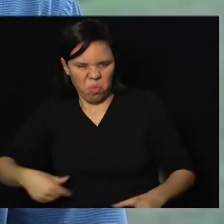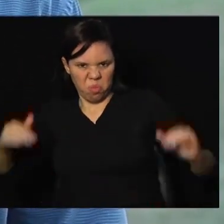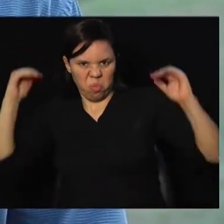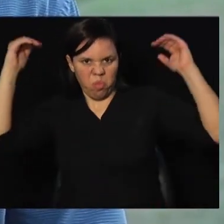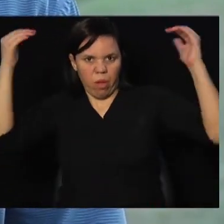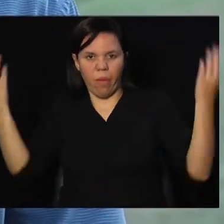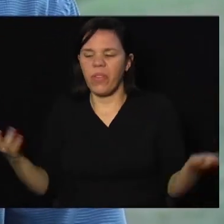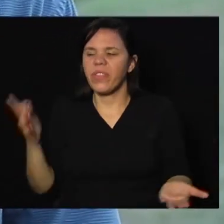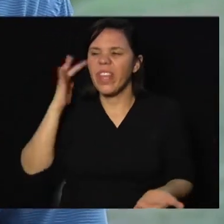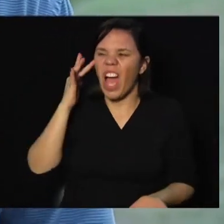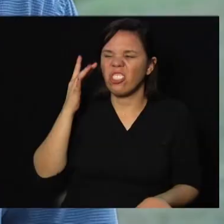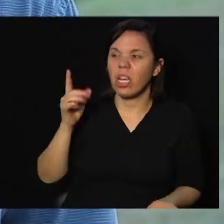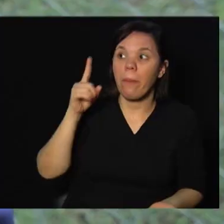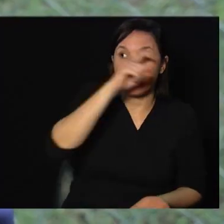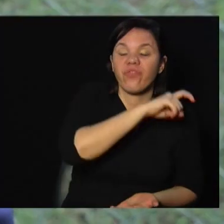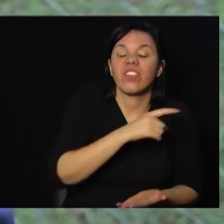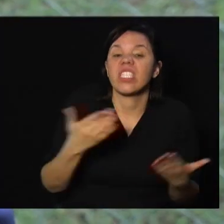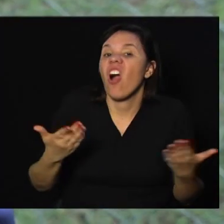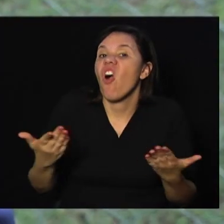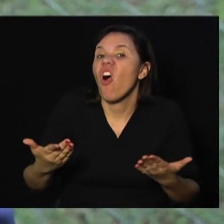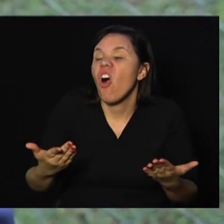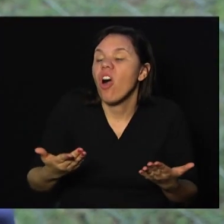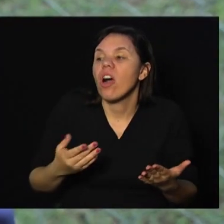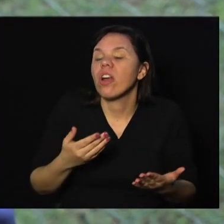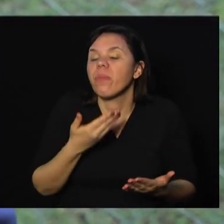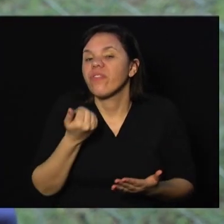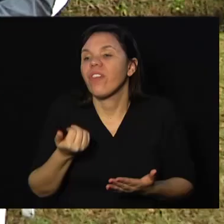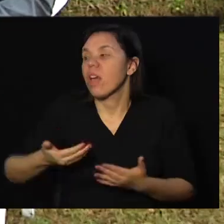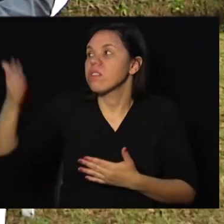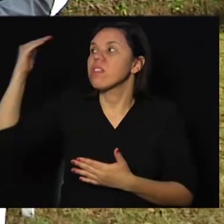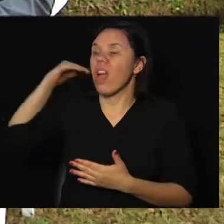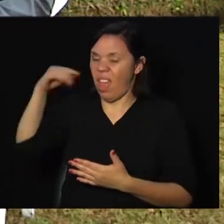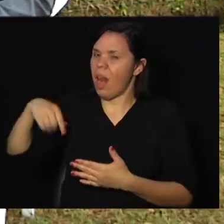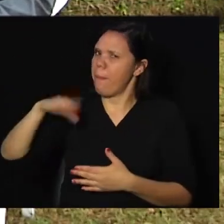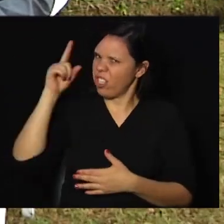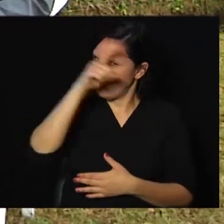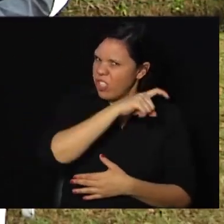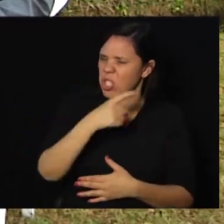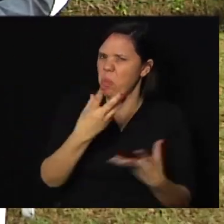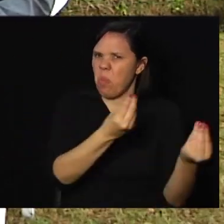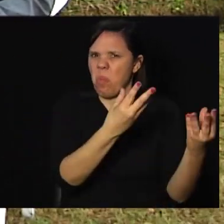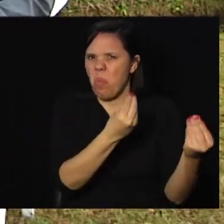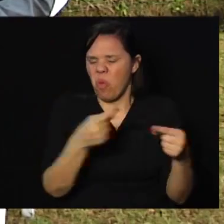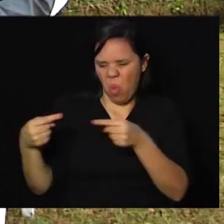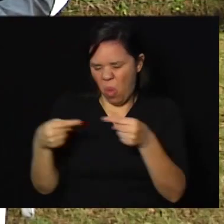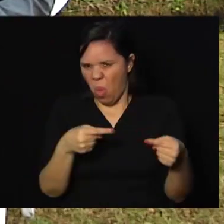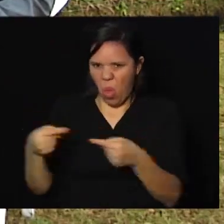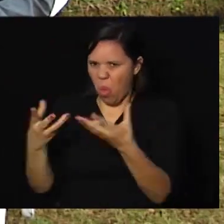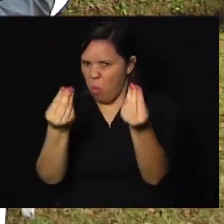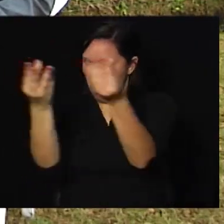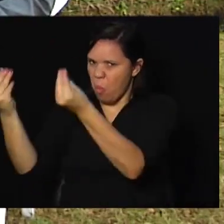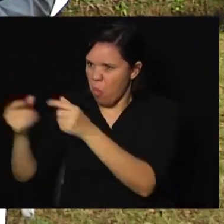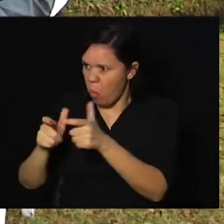era mais difícil ou mais fácil? Na minha época era mais difícil, porque a concorrência era muito